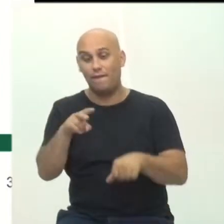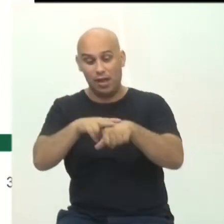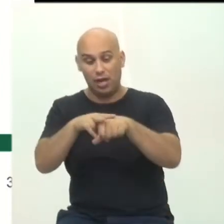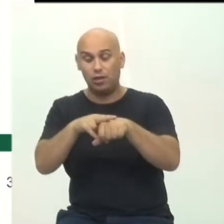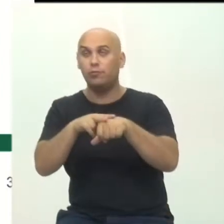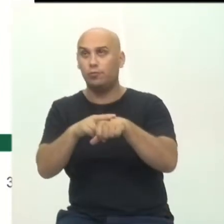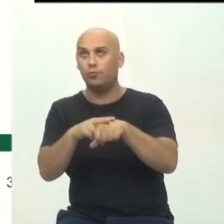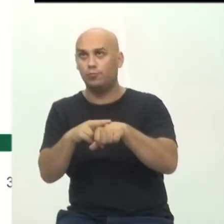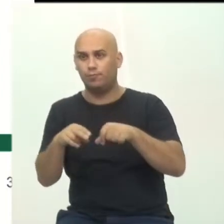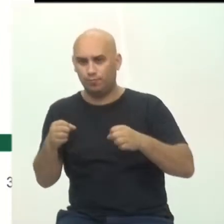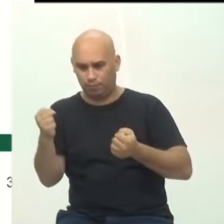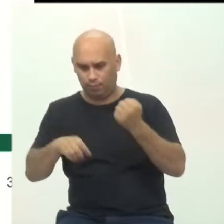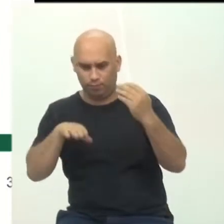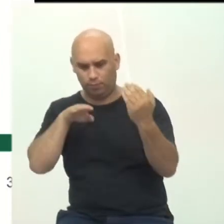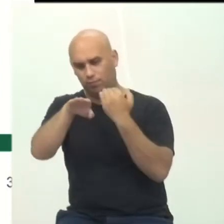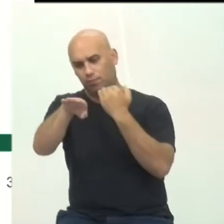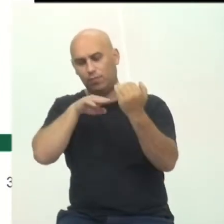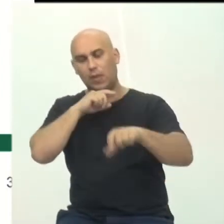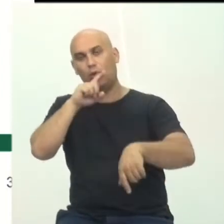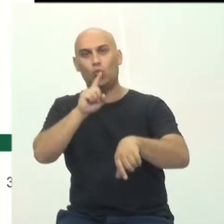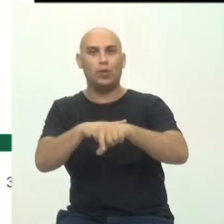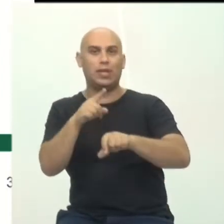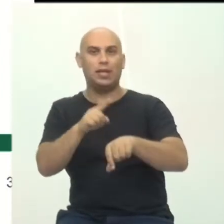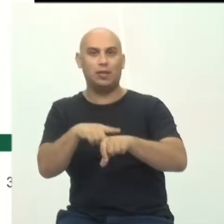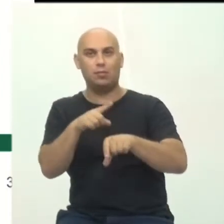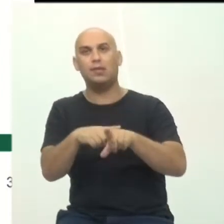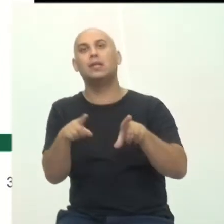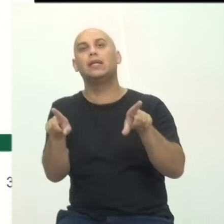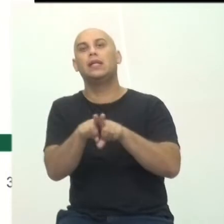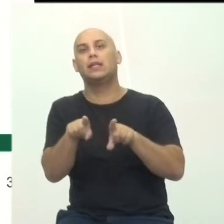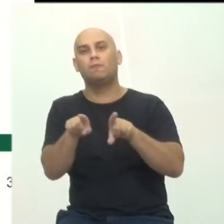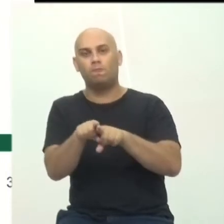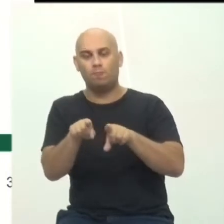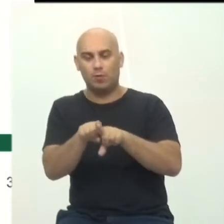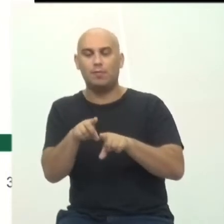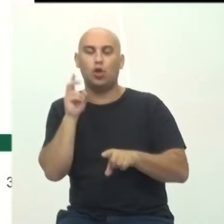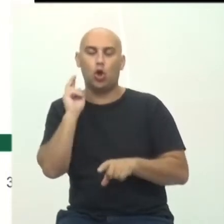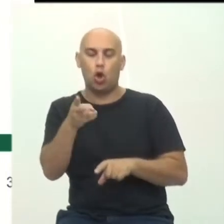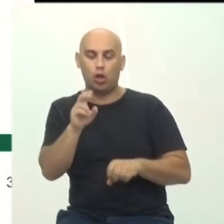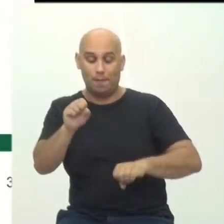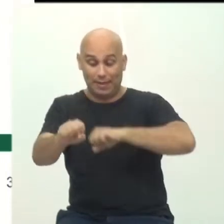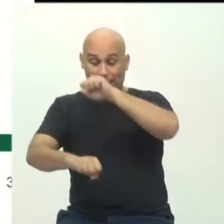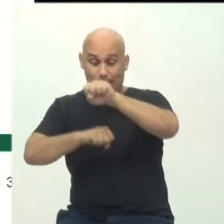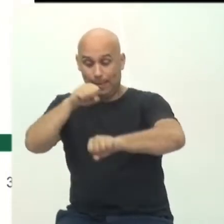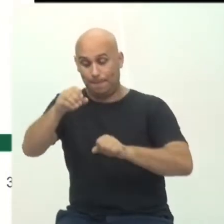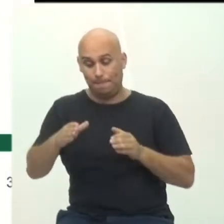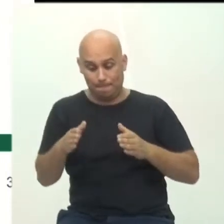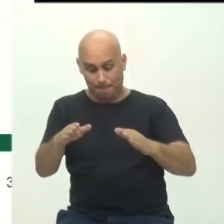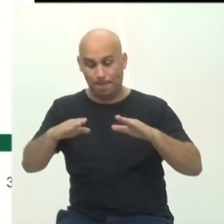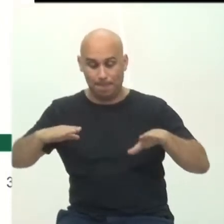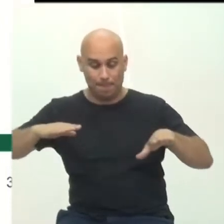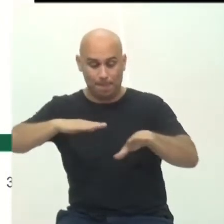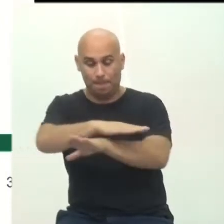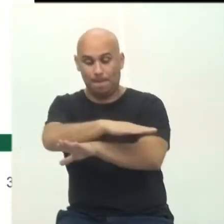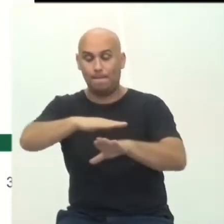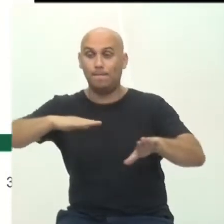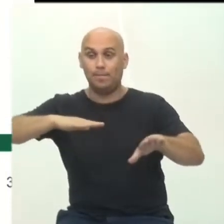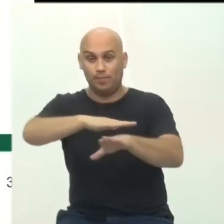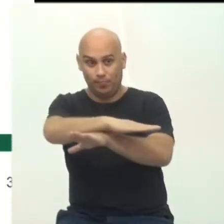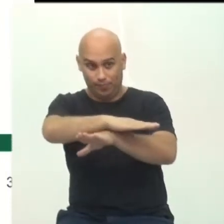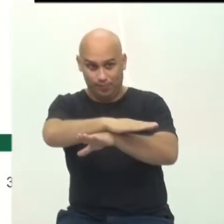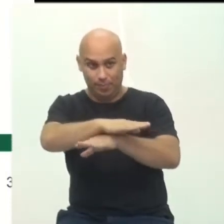Centenário andar, é o tempo que o ciclista vai ter também de fazer a travessia. Quando há cruzamento, ele deve